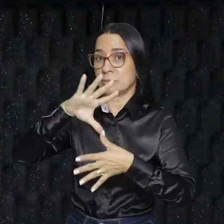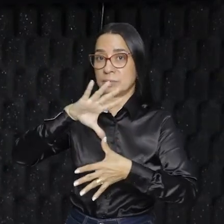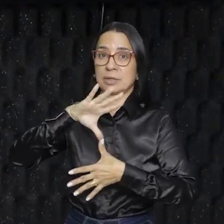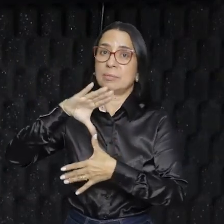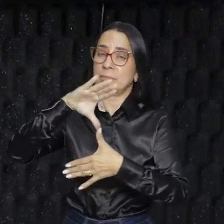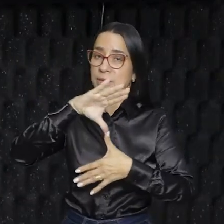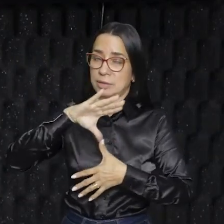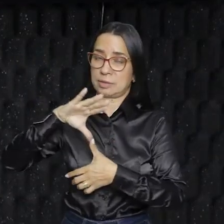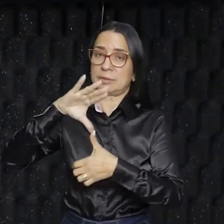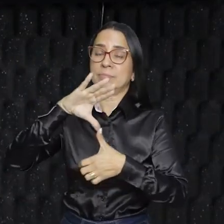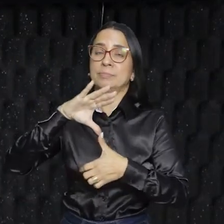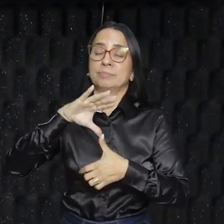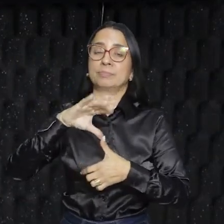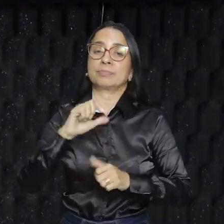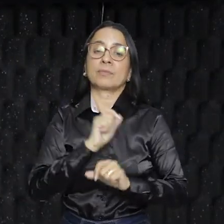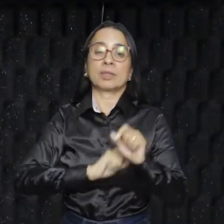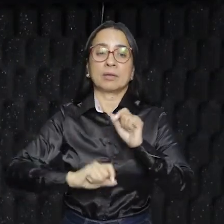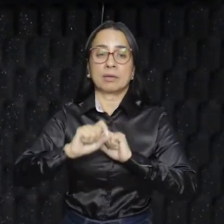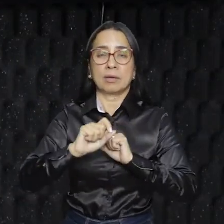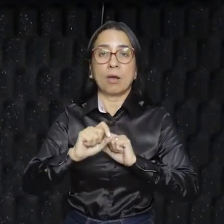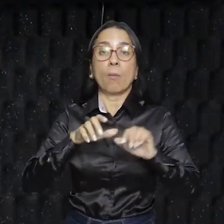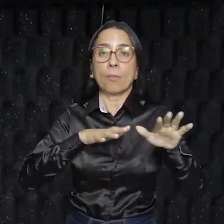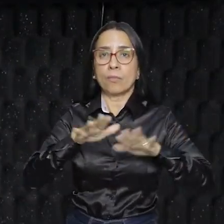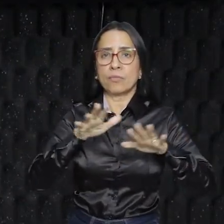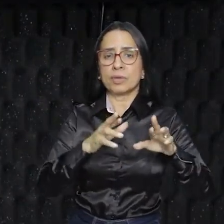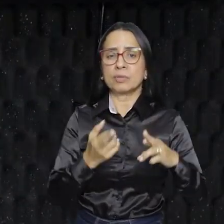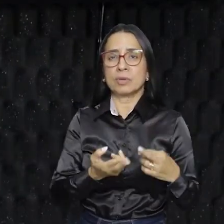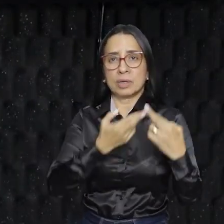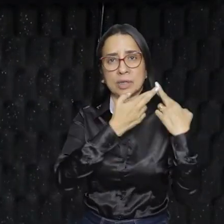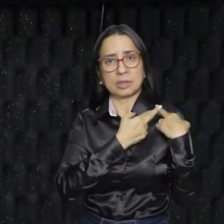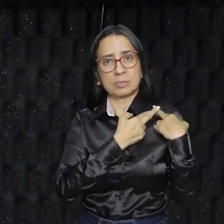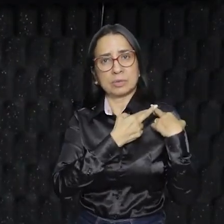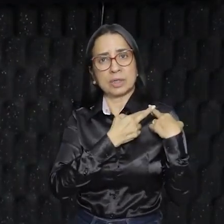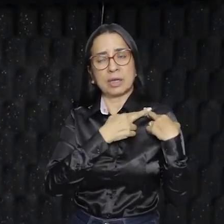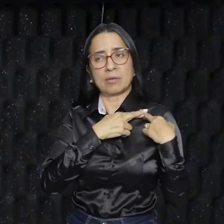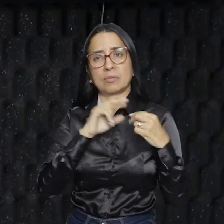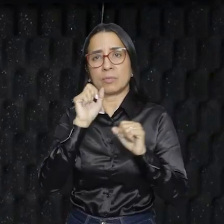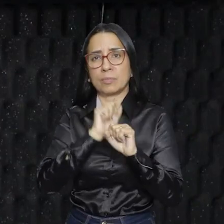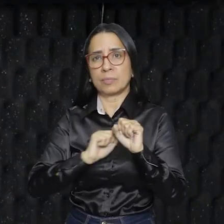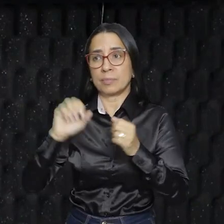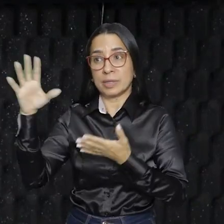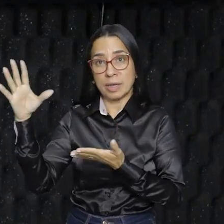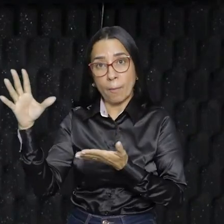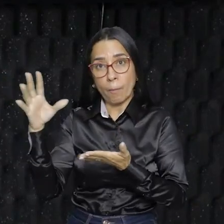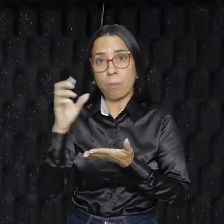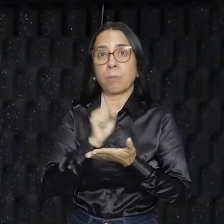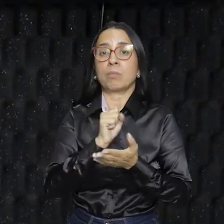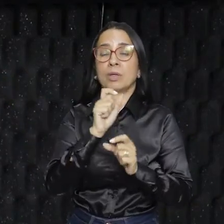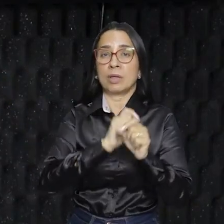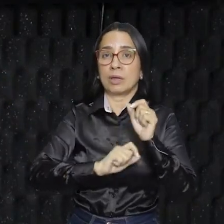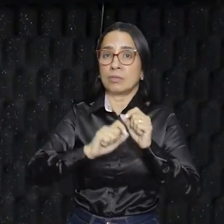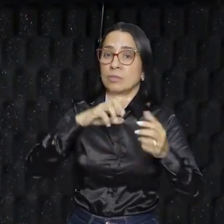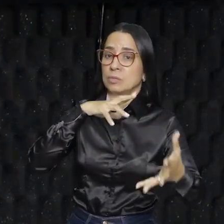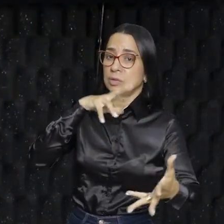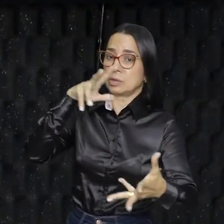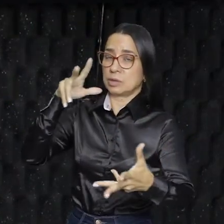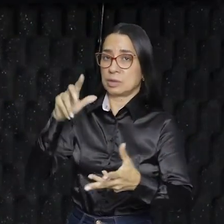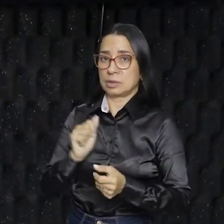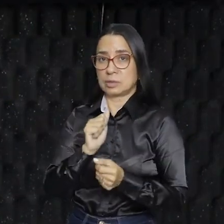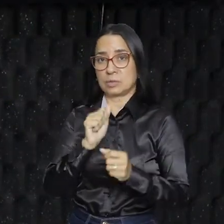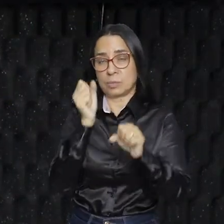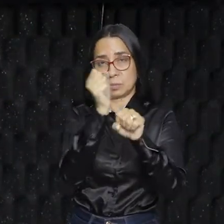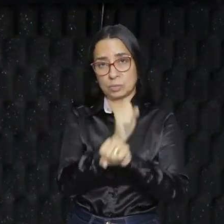tráfico internacional de escravos. A partir dele se tem um tráfico internacional de escravos. O tráfico do